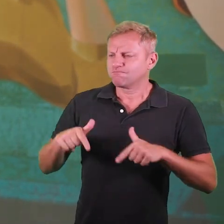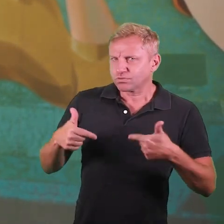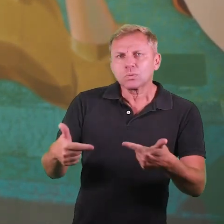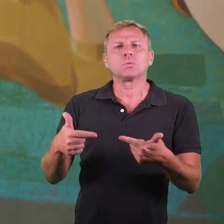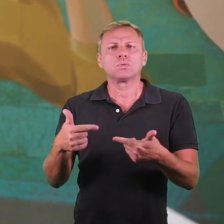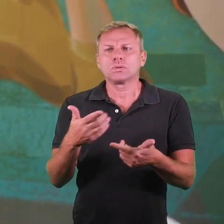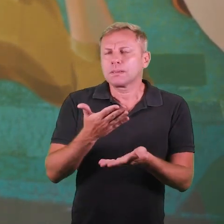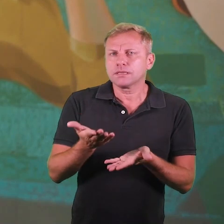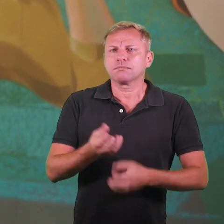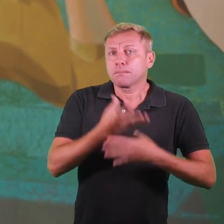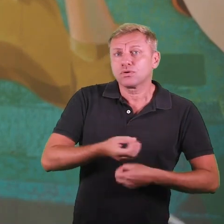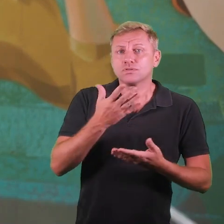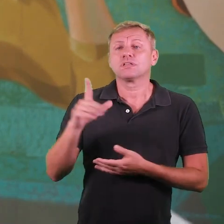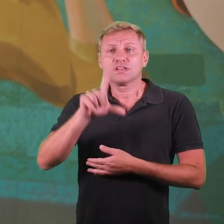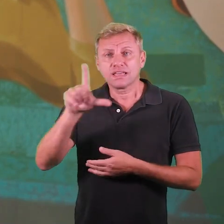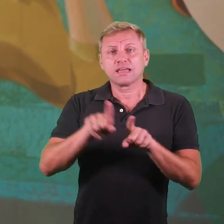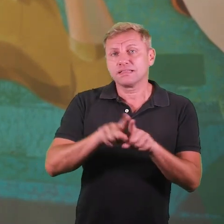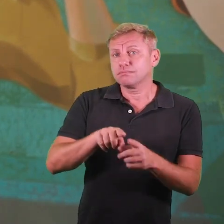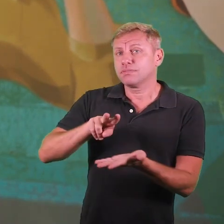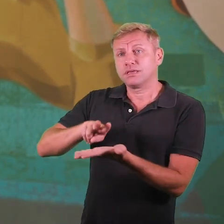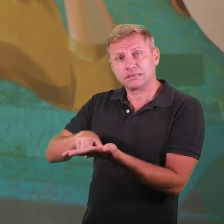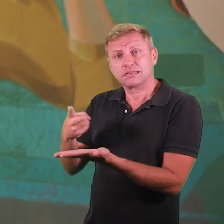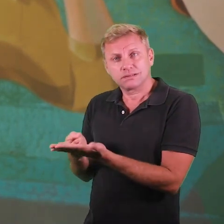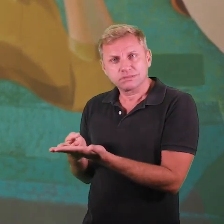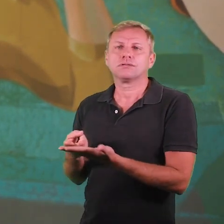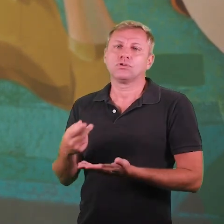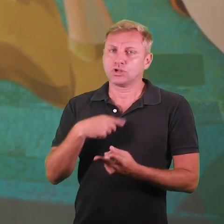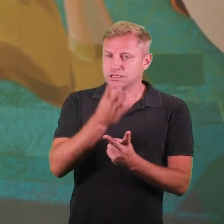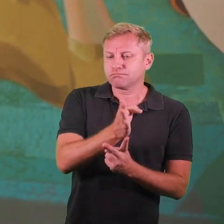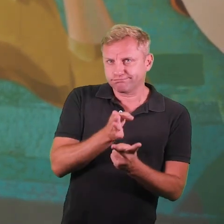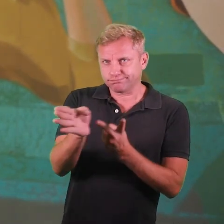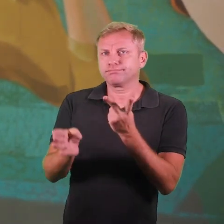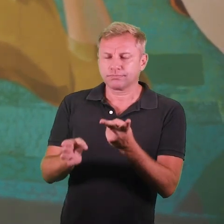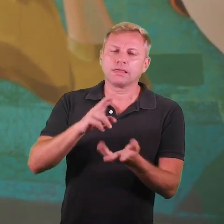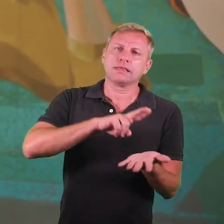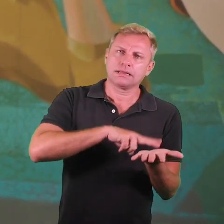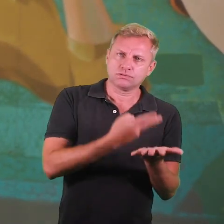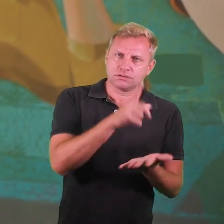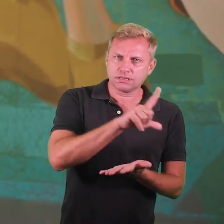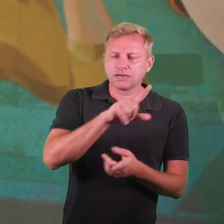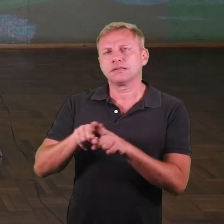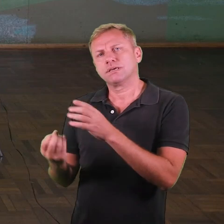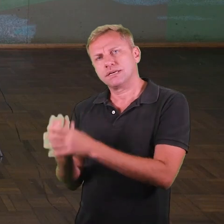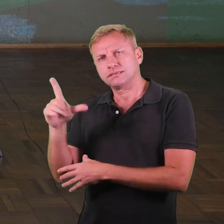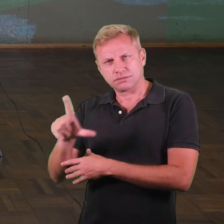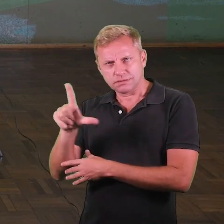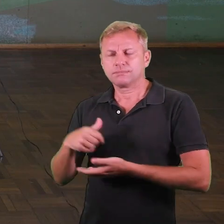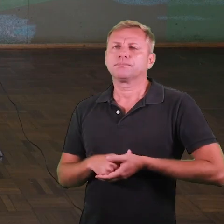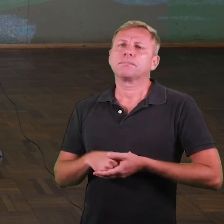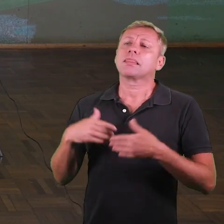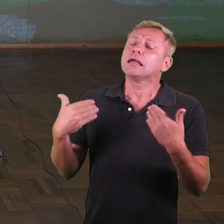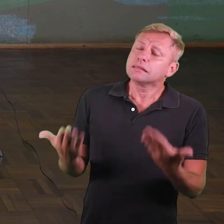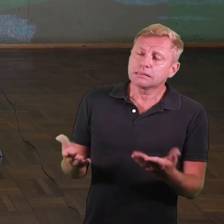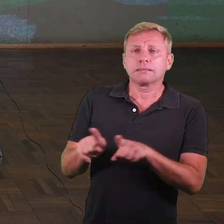campo da produção literária e da tradução. A nossa linha trabalha com esse duplo foco, né? Tradução literária e criação literária. Por outro